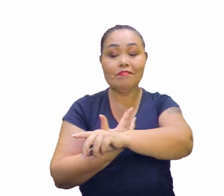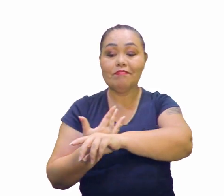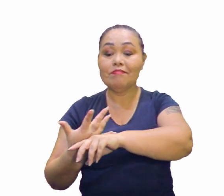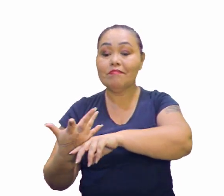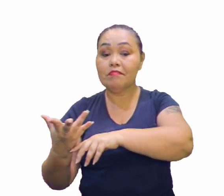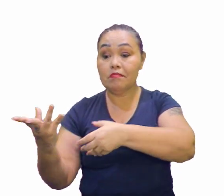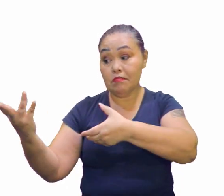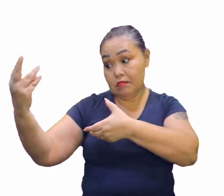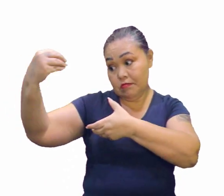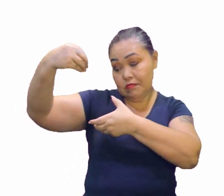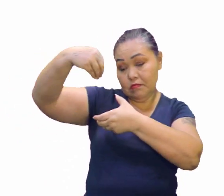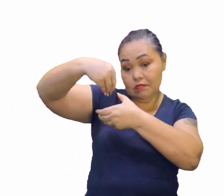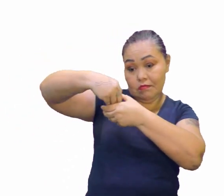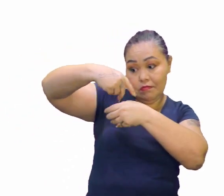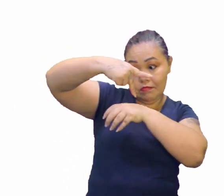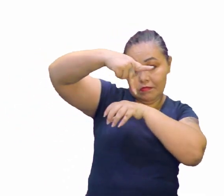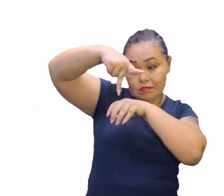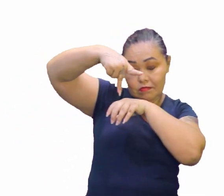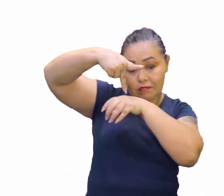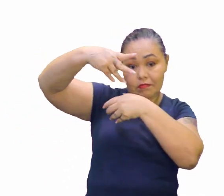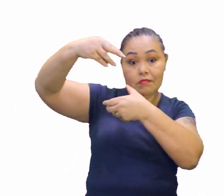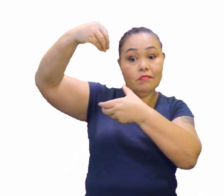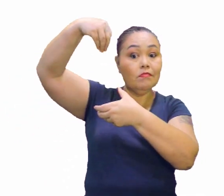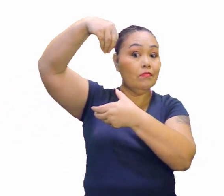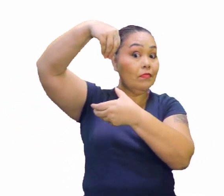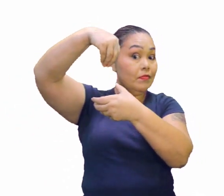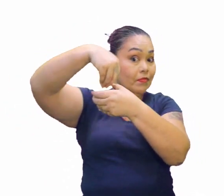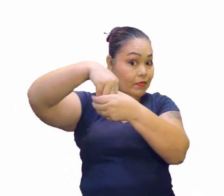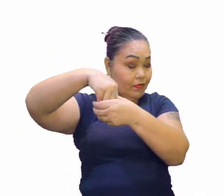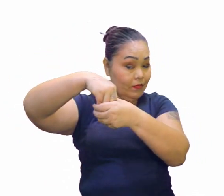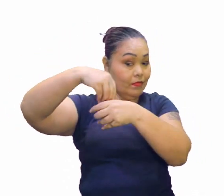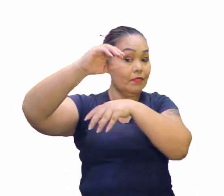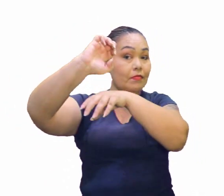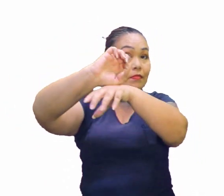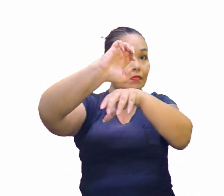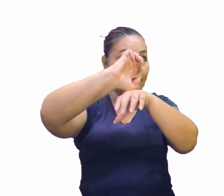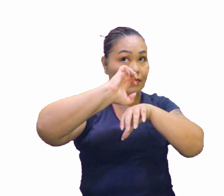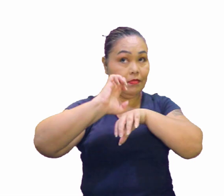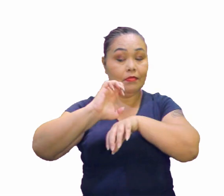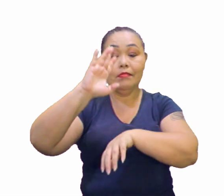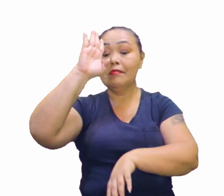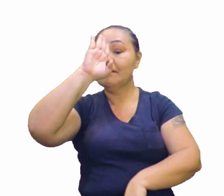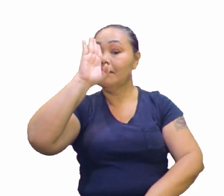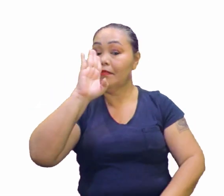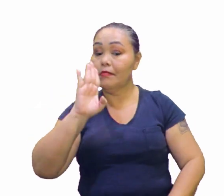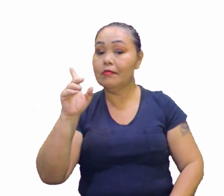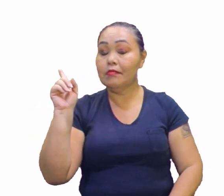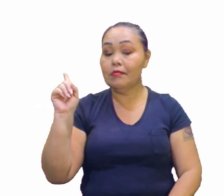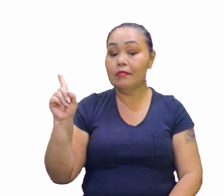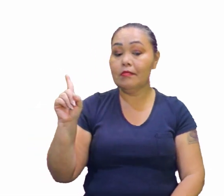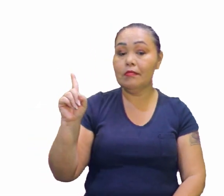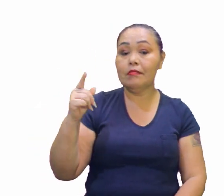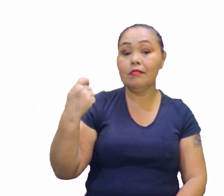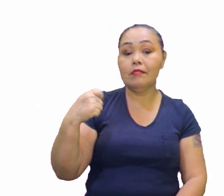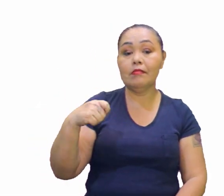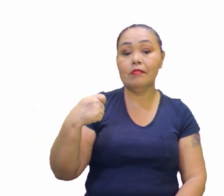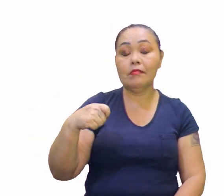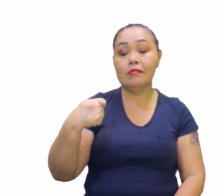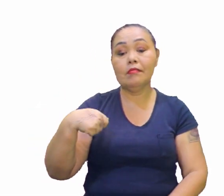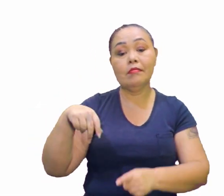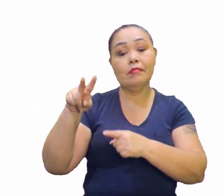vários países, vários estados brasileiros. Então, meus queridos, a gente